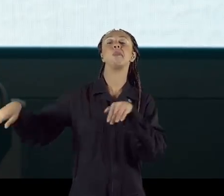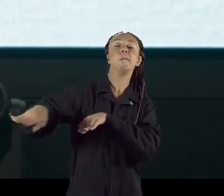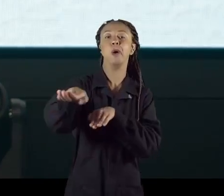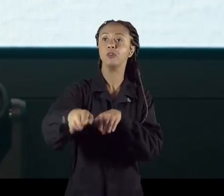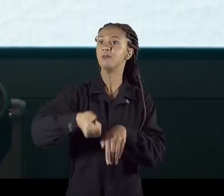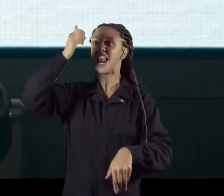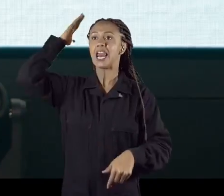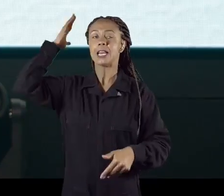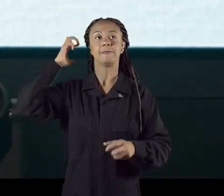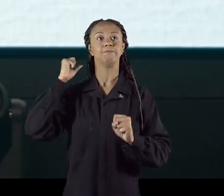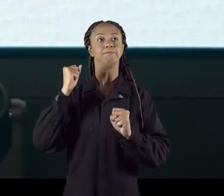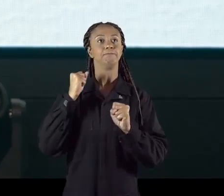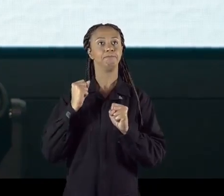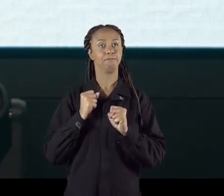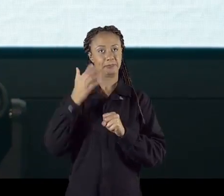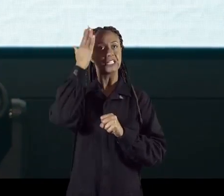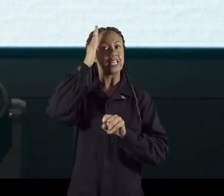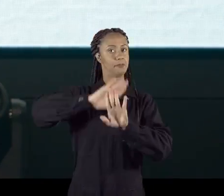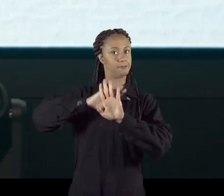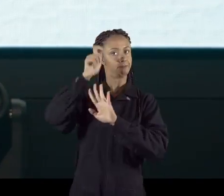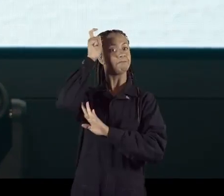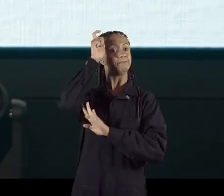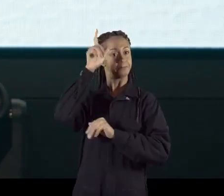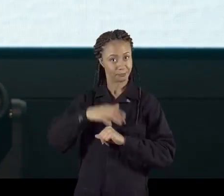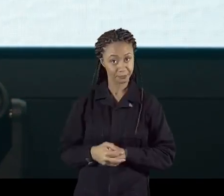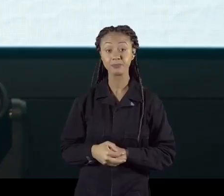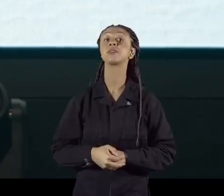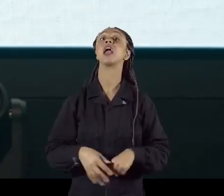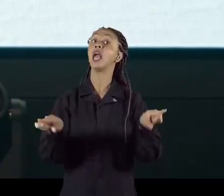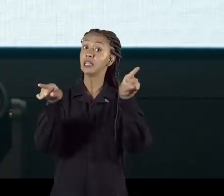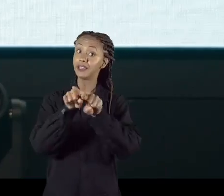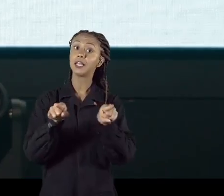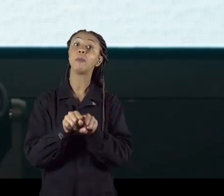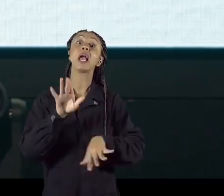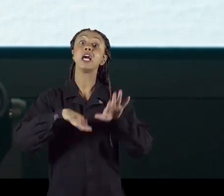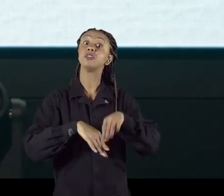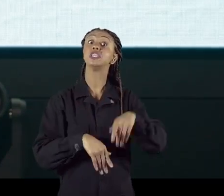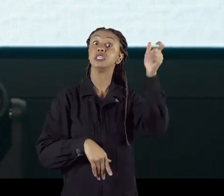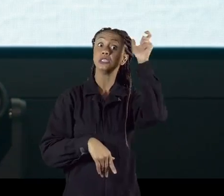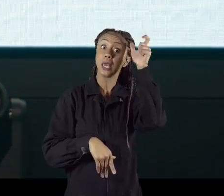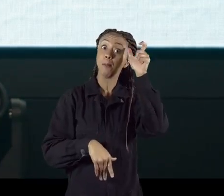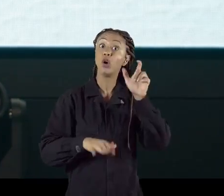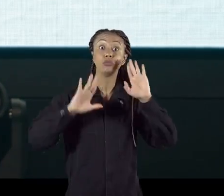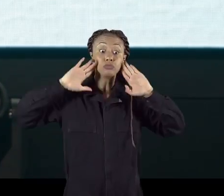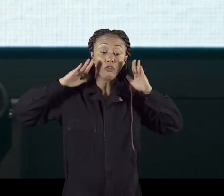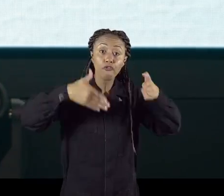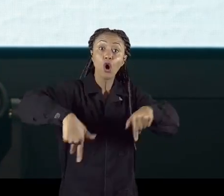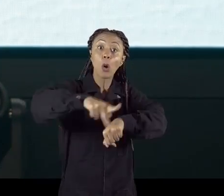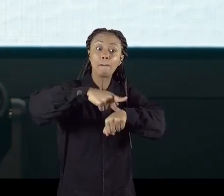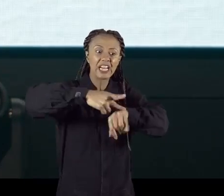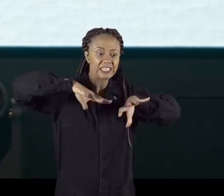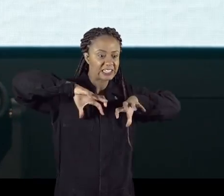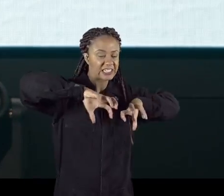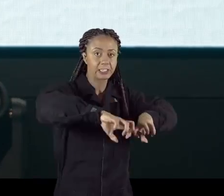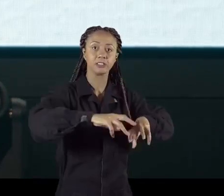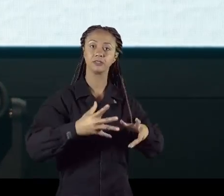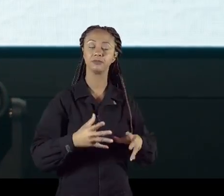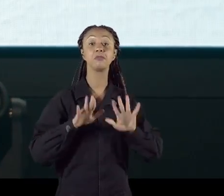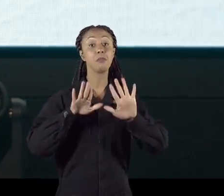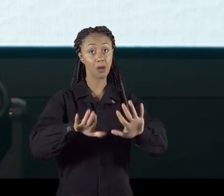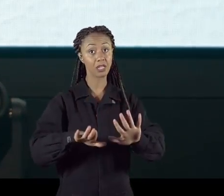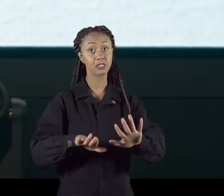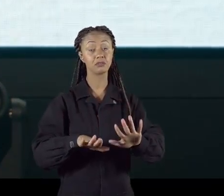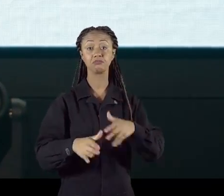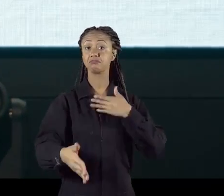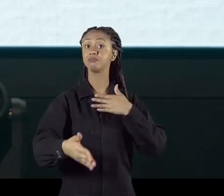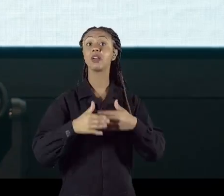e tem os demônios os principados e potestades que só aqueles que querem destruir uma nação é mas a palavra de Deus está